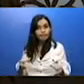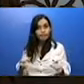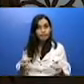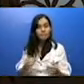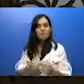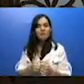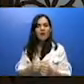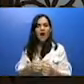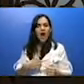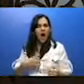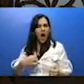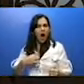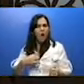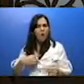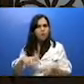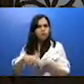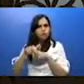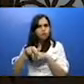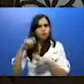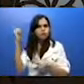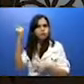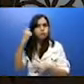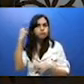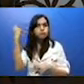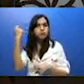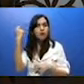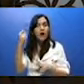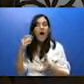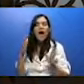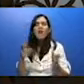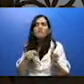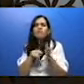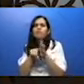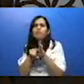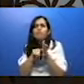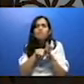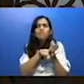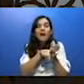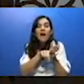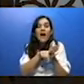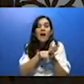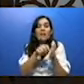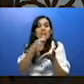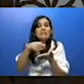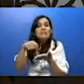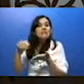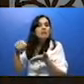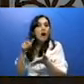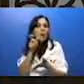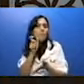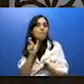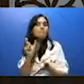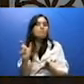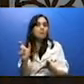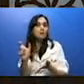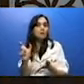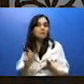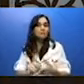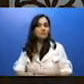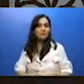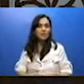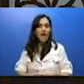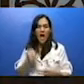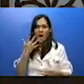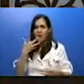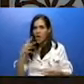explorando os trajes do peão nós vamos explorar um pouquinho a escrita das palavras tá é uma criança que ainda